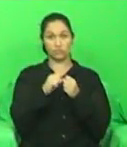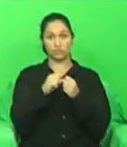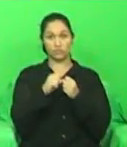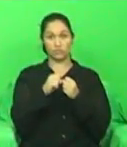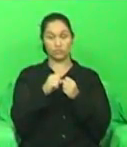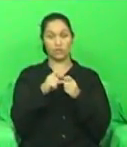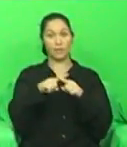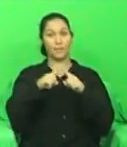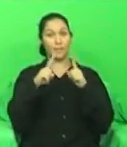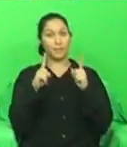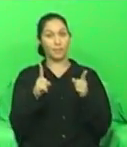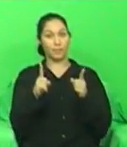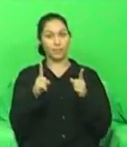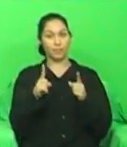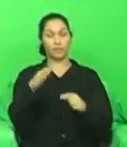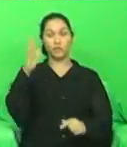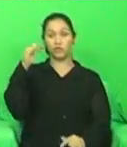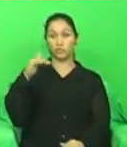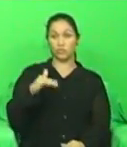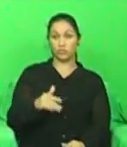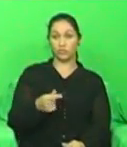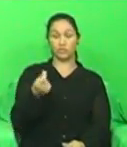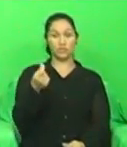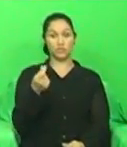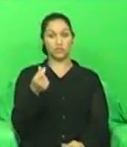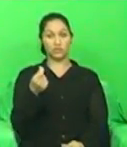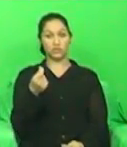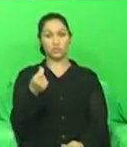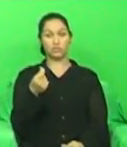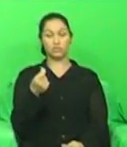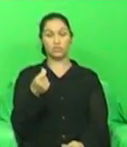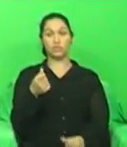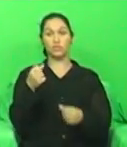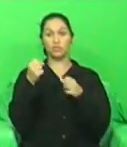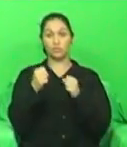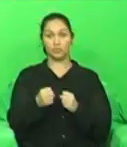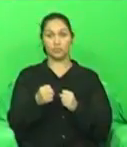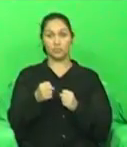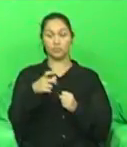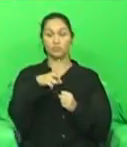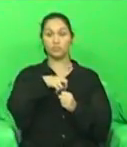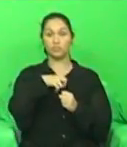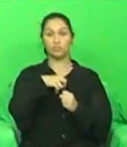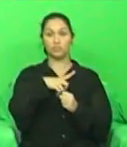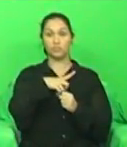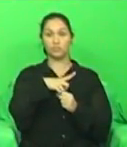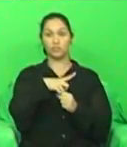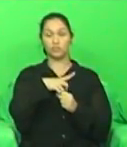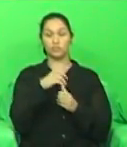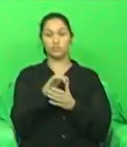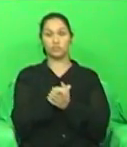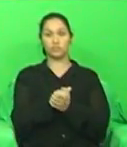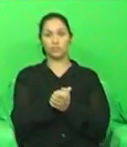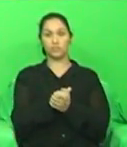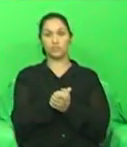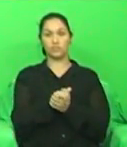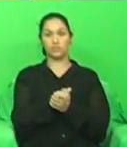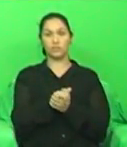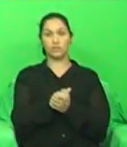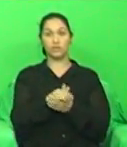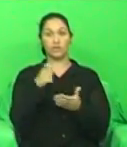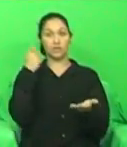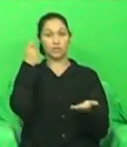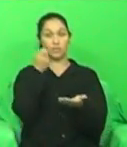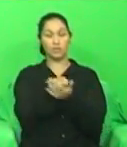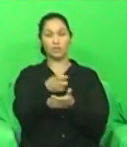abriria uma oportunidade de contratações que poderia contribuir certamente conhece serviço pagando praticamente 50% a menos